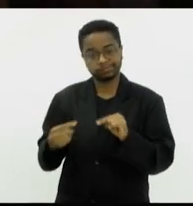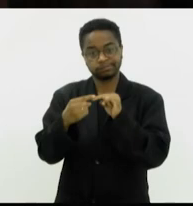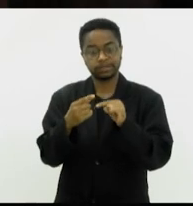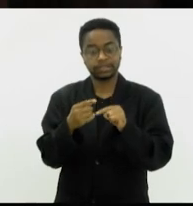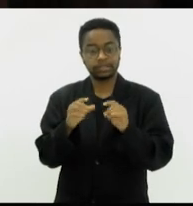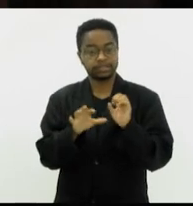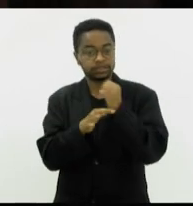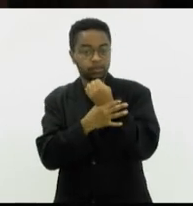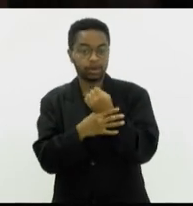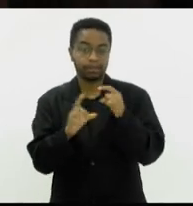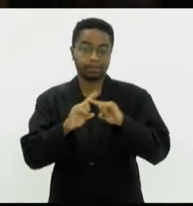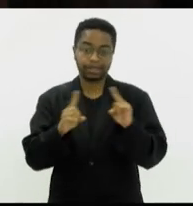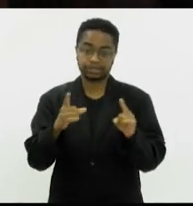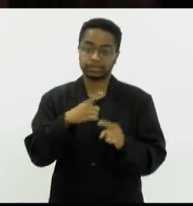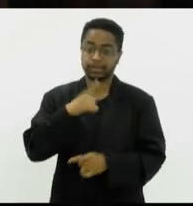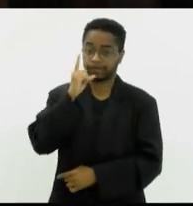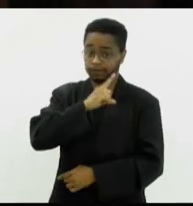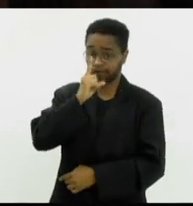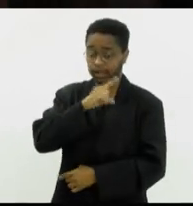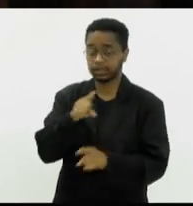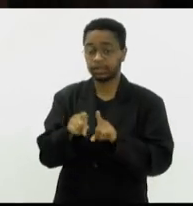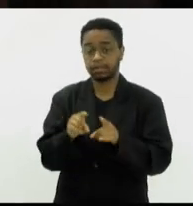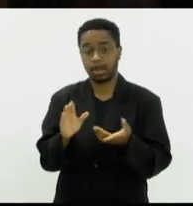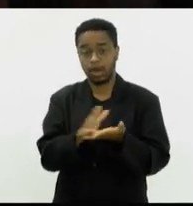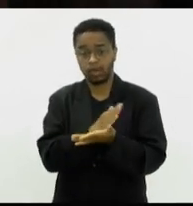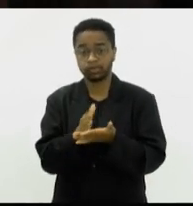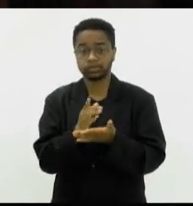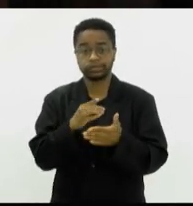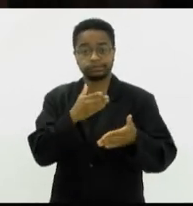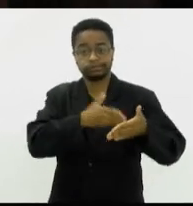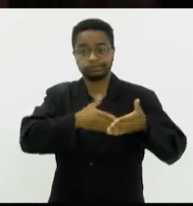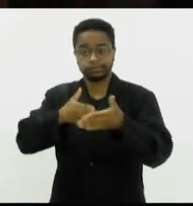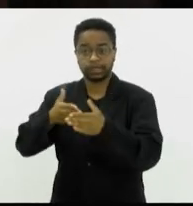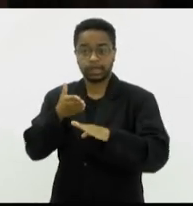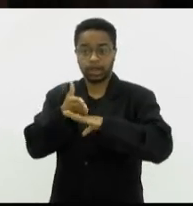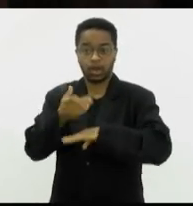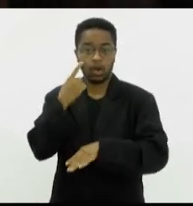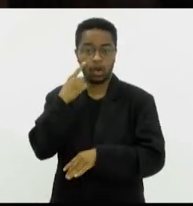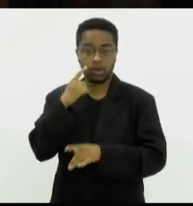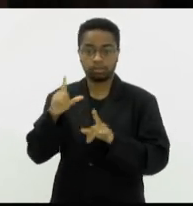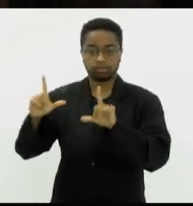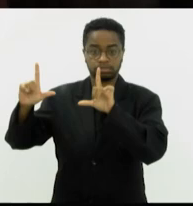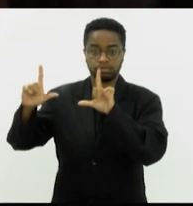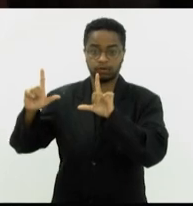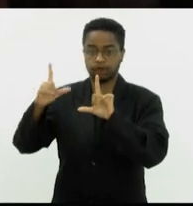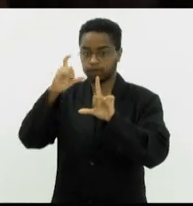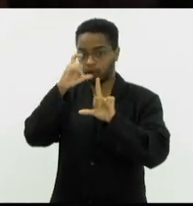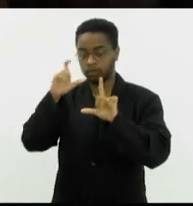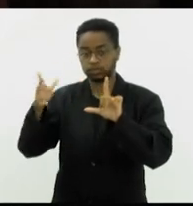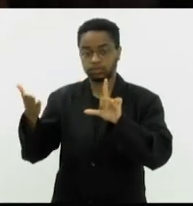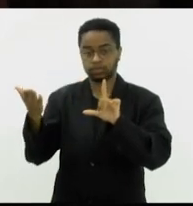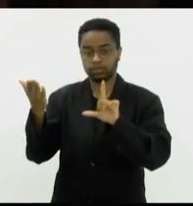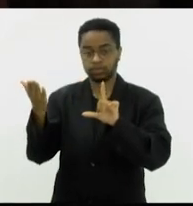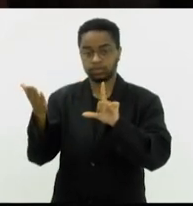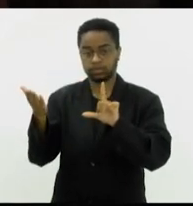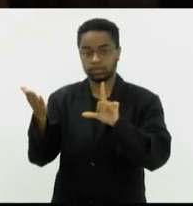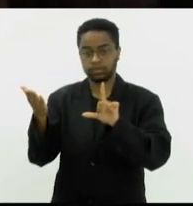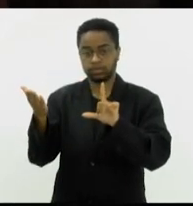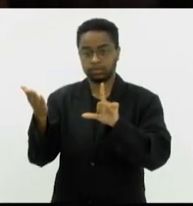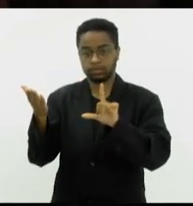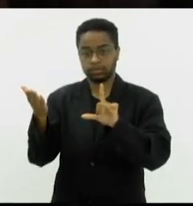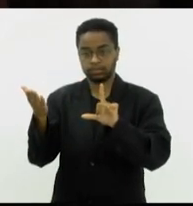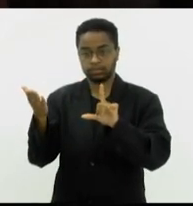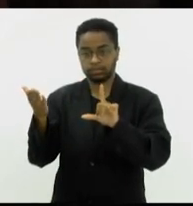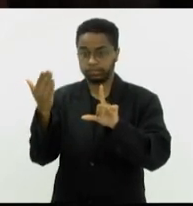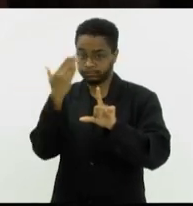irregular tem algumas guaritas que são interditadas não sei se vai dar mas esse é o estado de uma Guarita não vai dar para